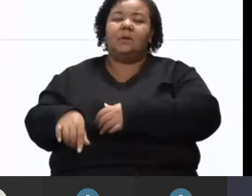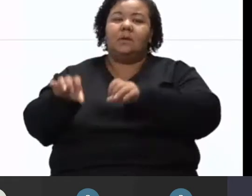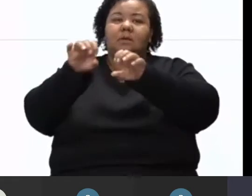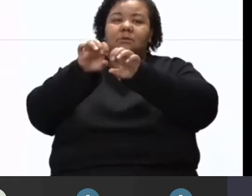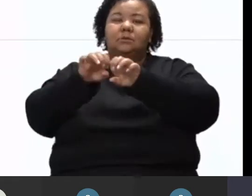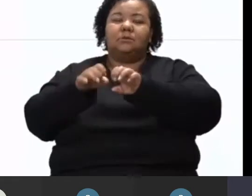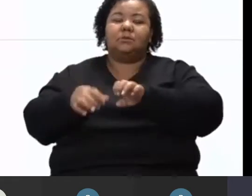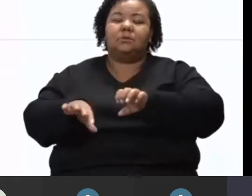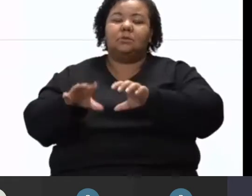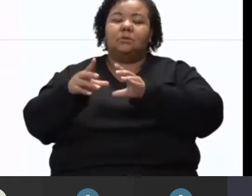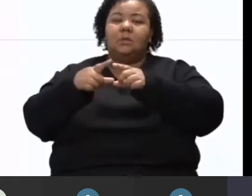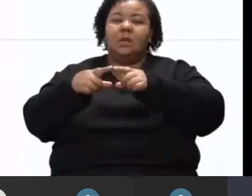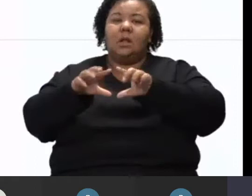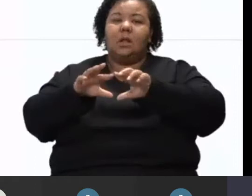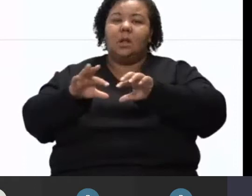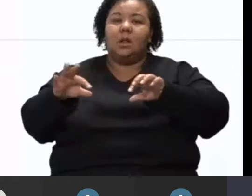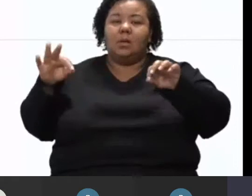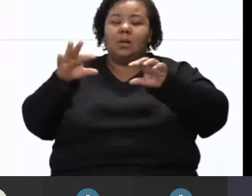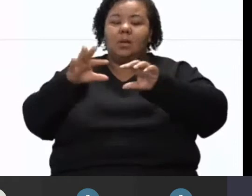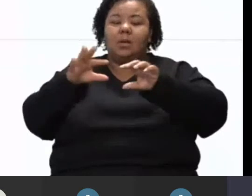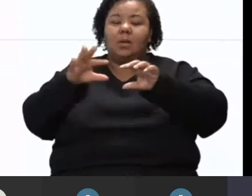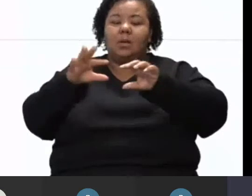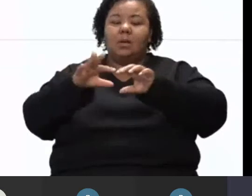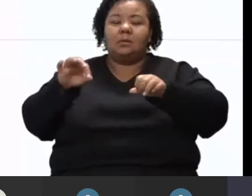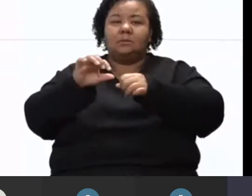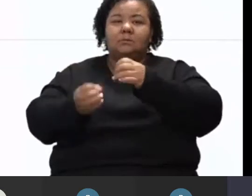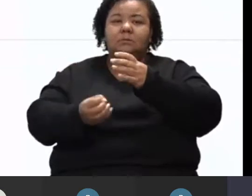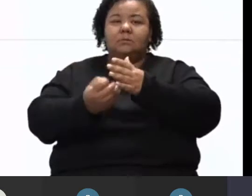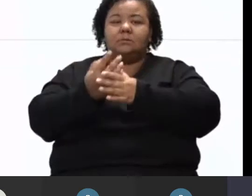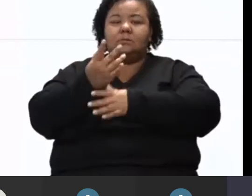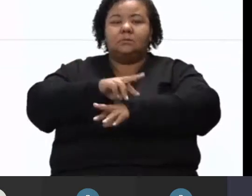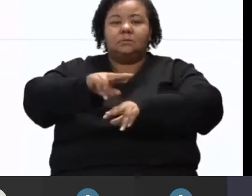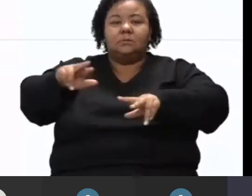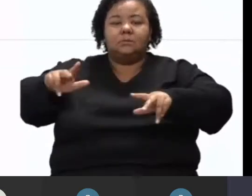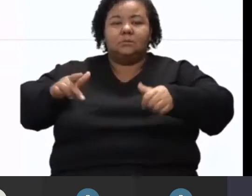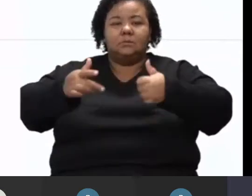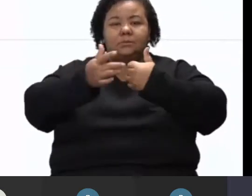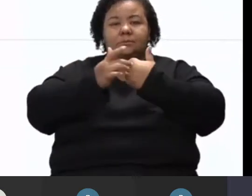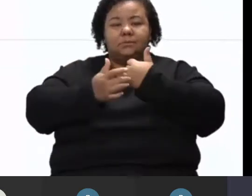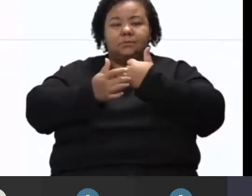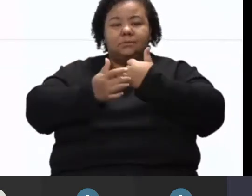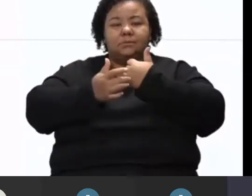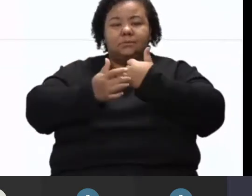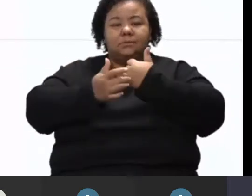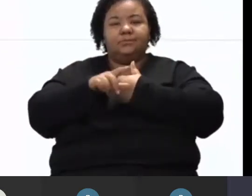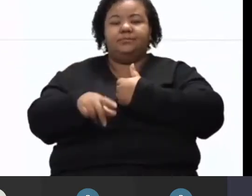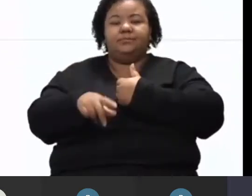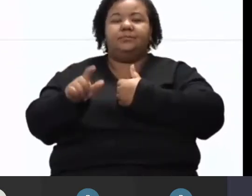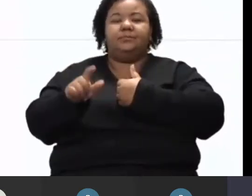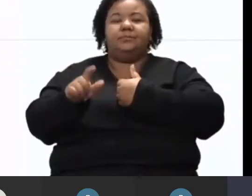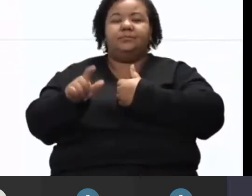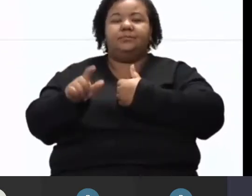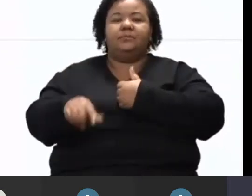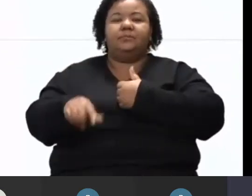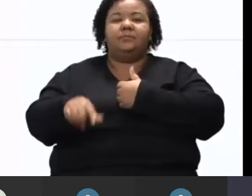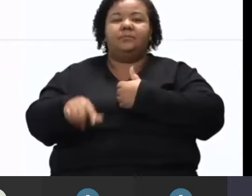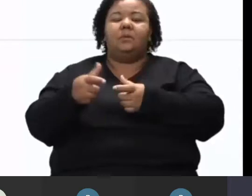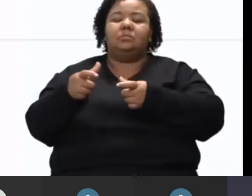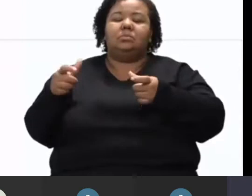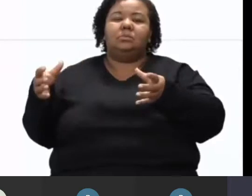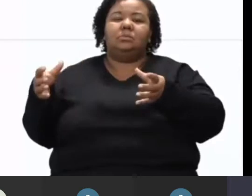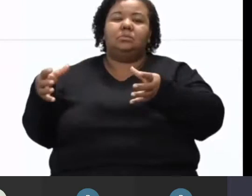que vão formar várias células. Essas hifas, elas vão crescendo em conjunto ao longo de uma superfície